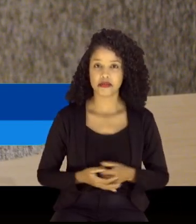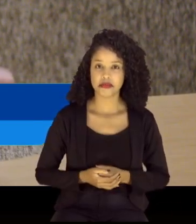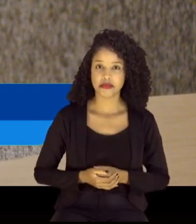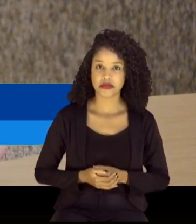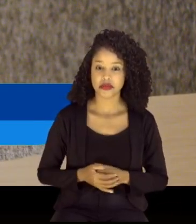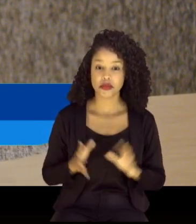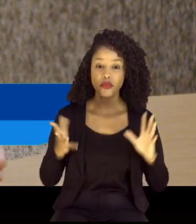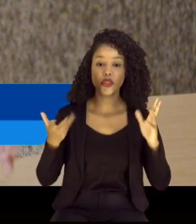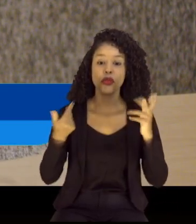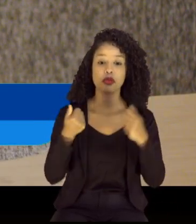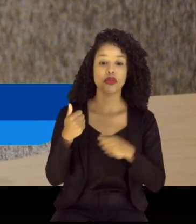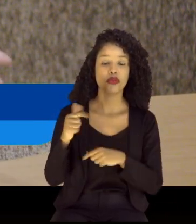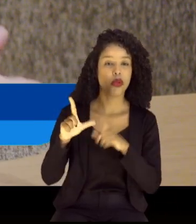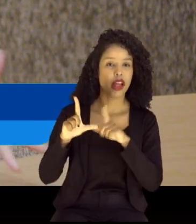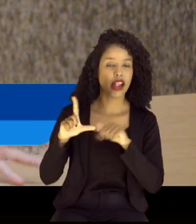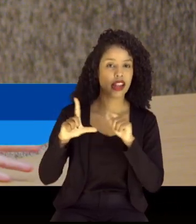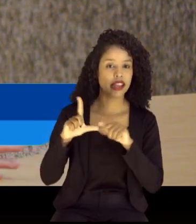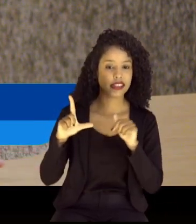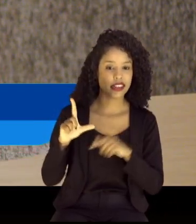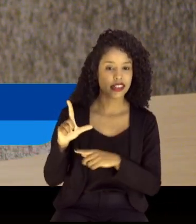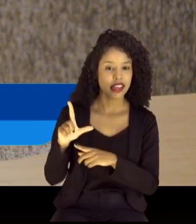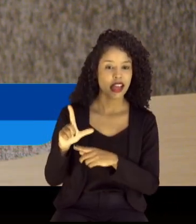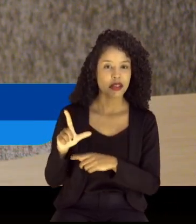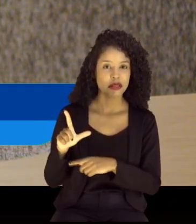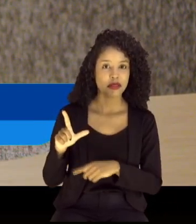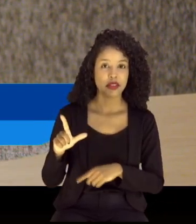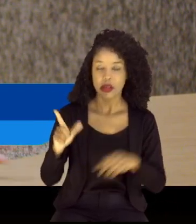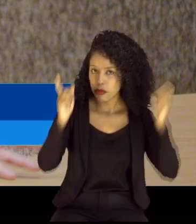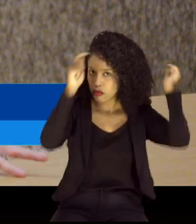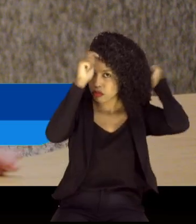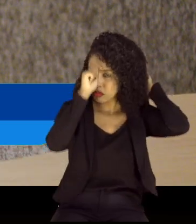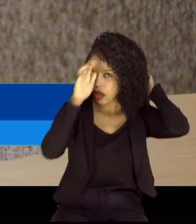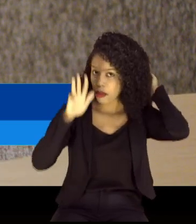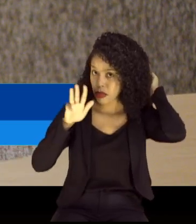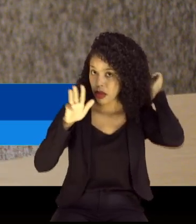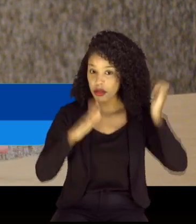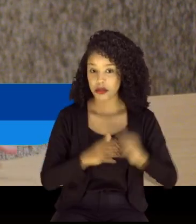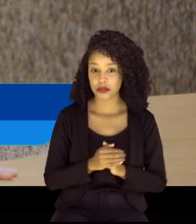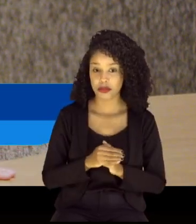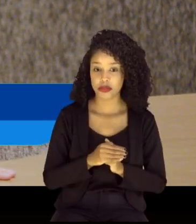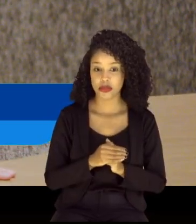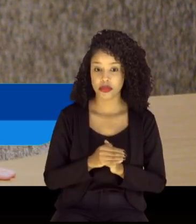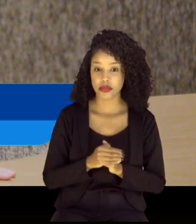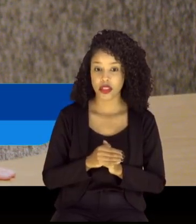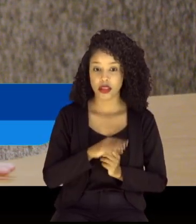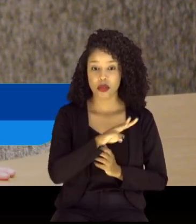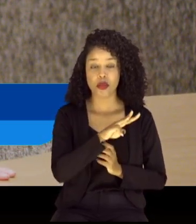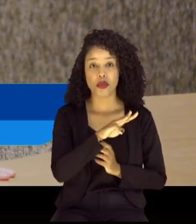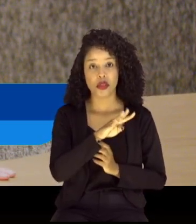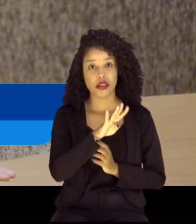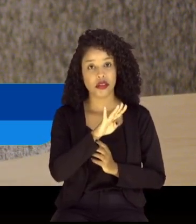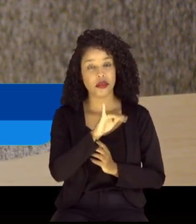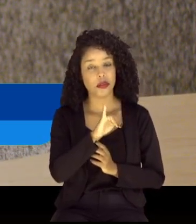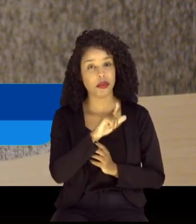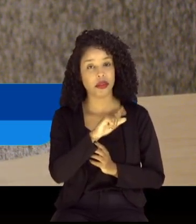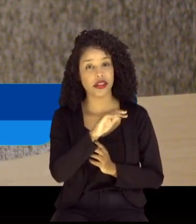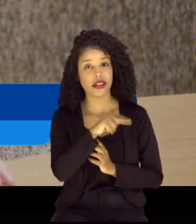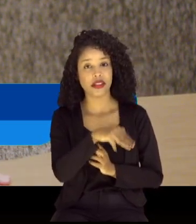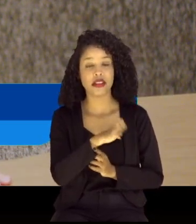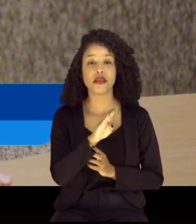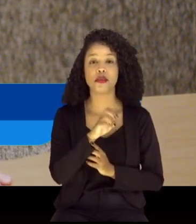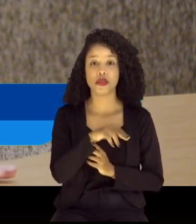com aquela letrinha CPX que Lula botou aquele boné bonito. E William Bonner também, que bacana. Que bacana. E a